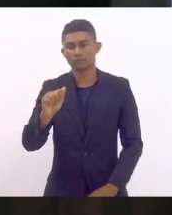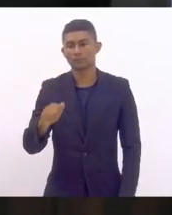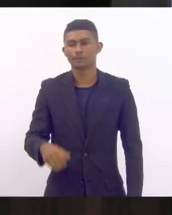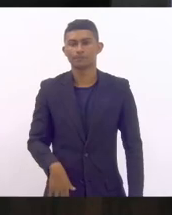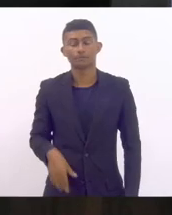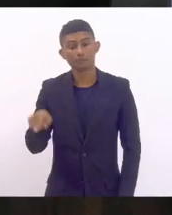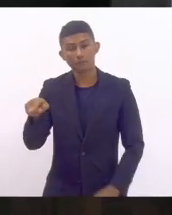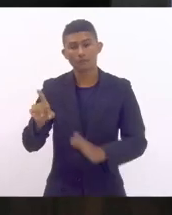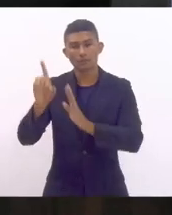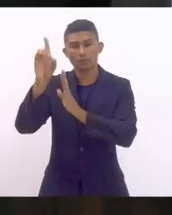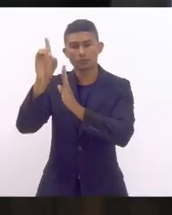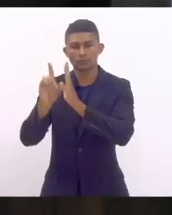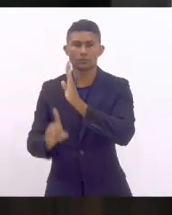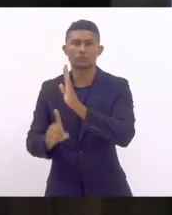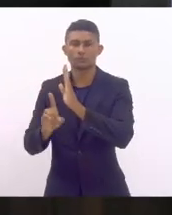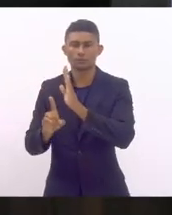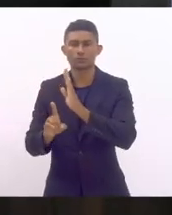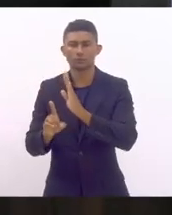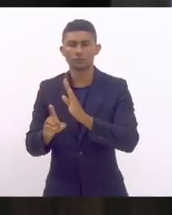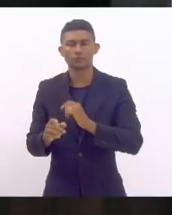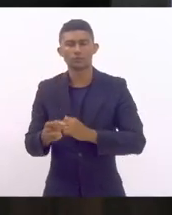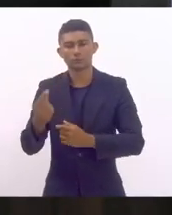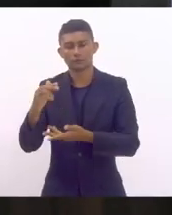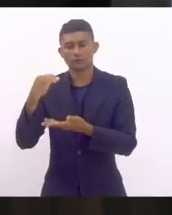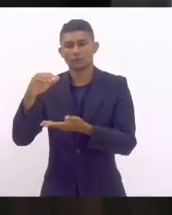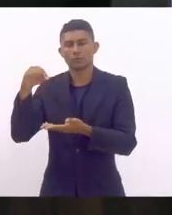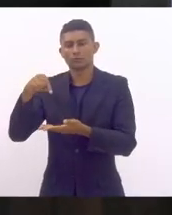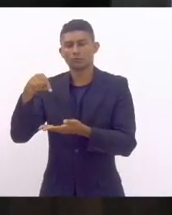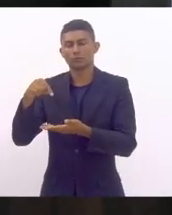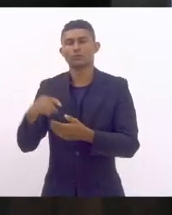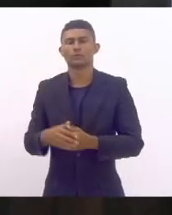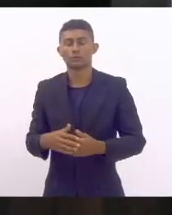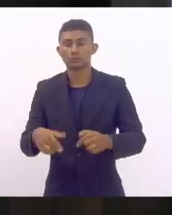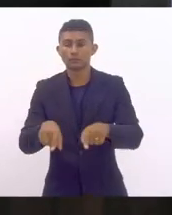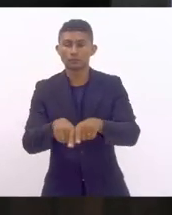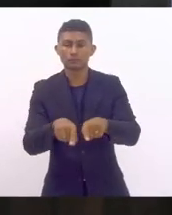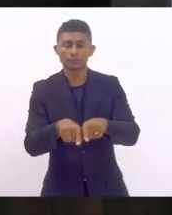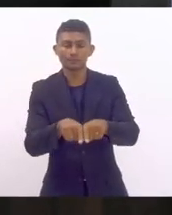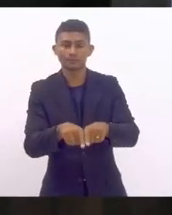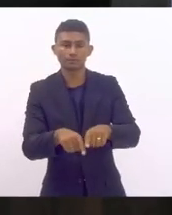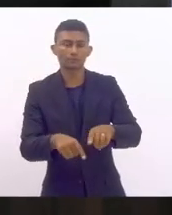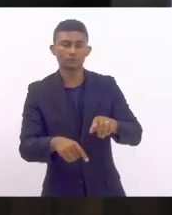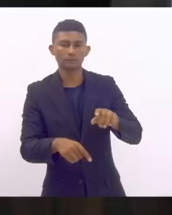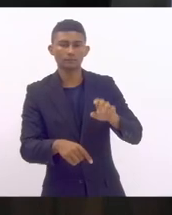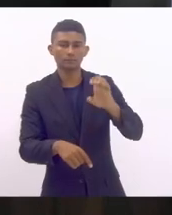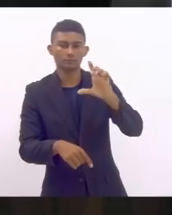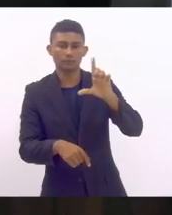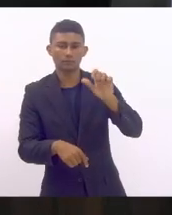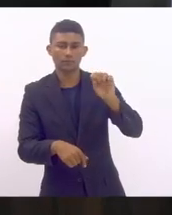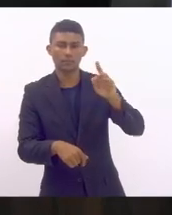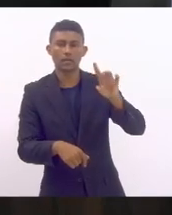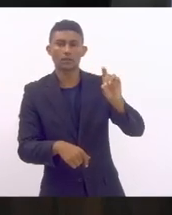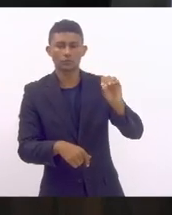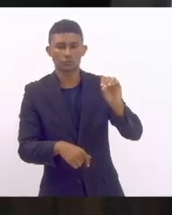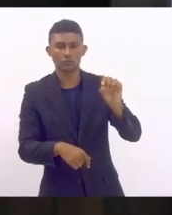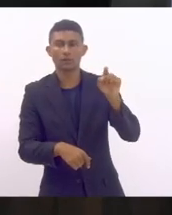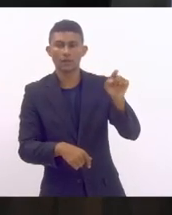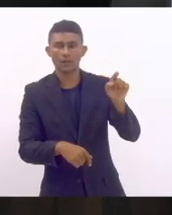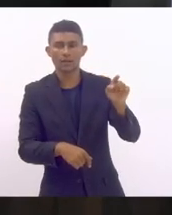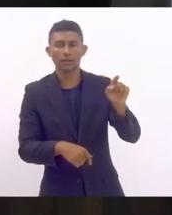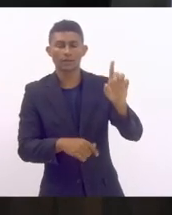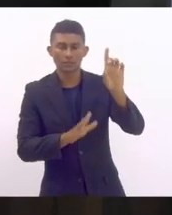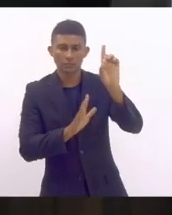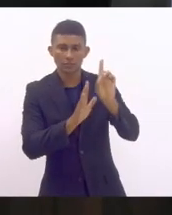a diretora financeira do Fundo Municipal de Saúde a Prefeitura de Nilópolis e Cláudio Landim diretor-adjunto do Instituto de matemática pura e aplicada a